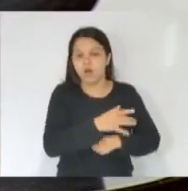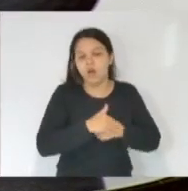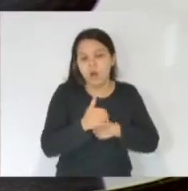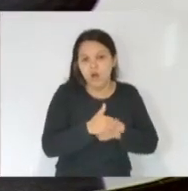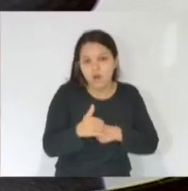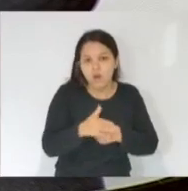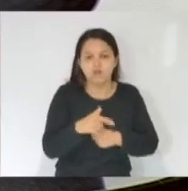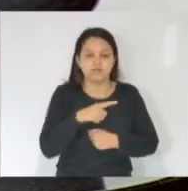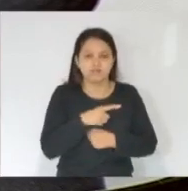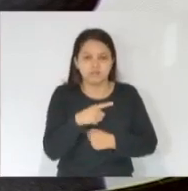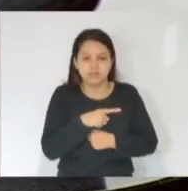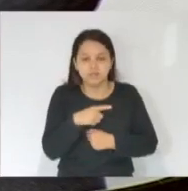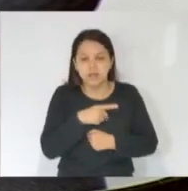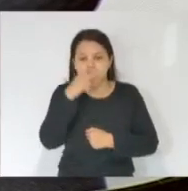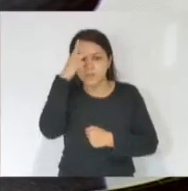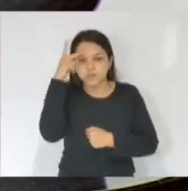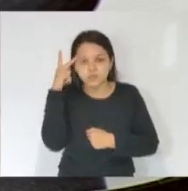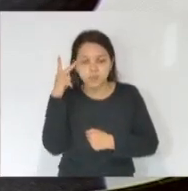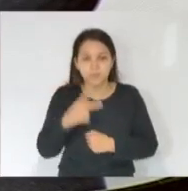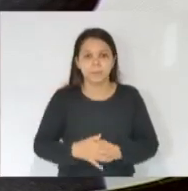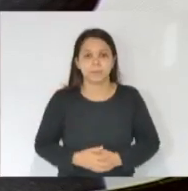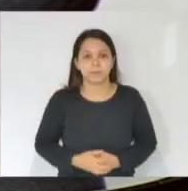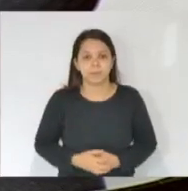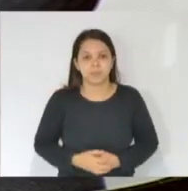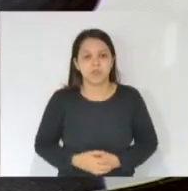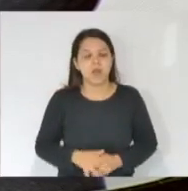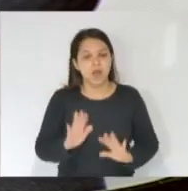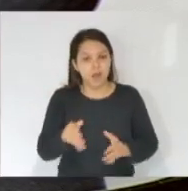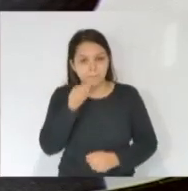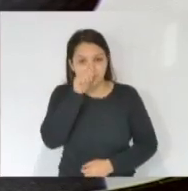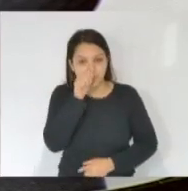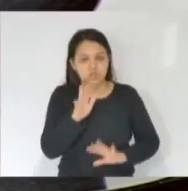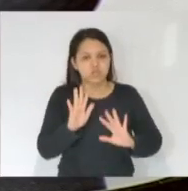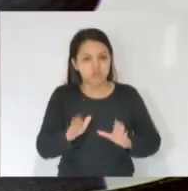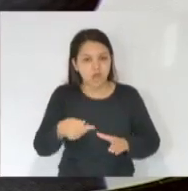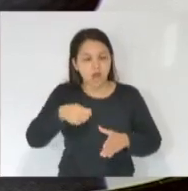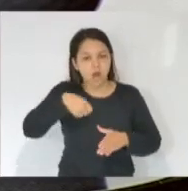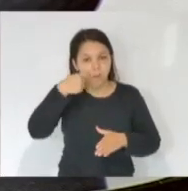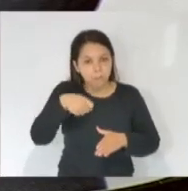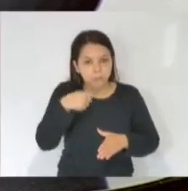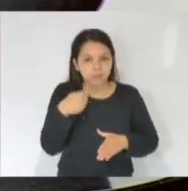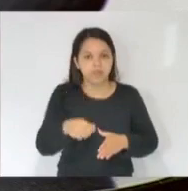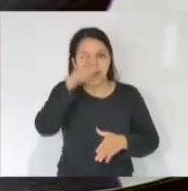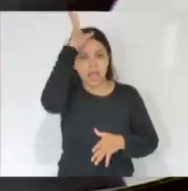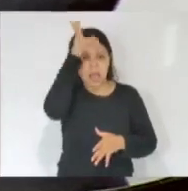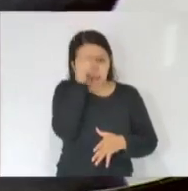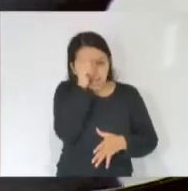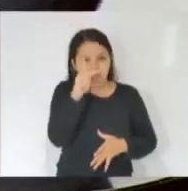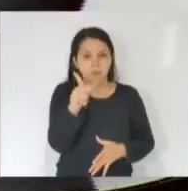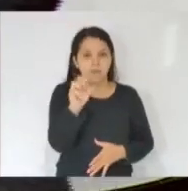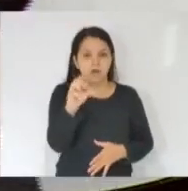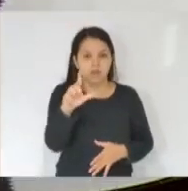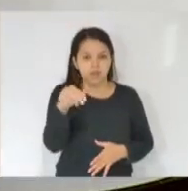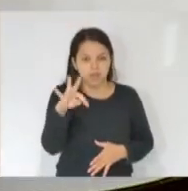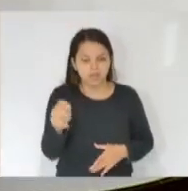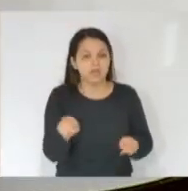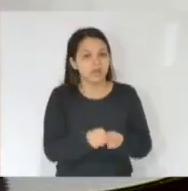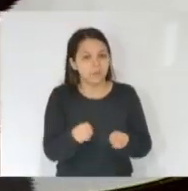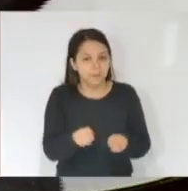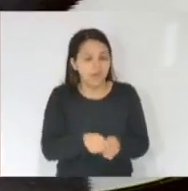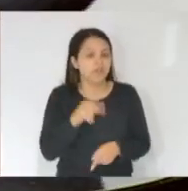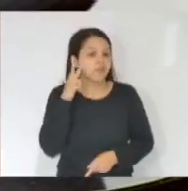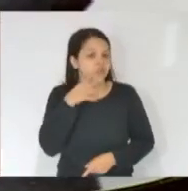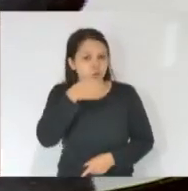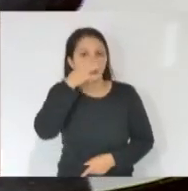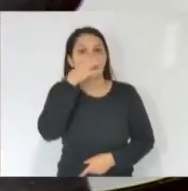apresentou, já experimentou a nossa galinha com polenta e a fortaia, já tomou o nosso bom vinho,